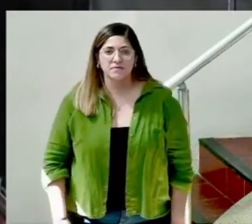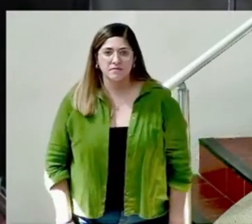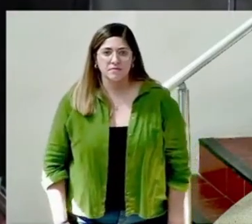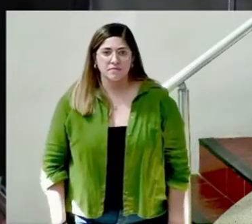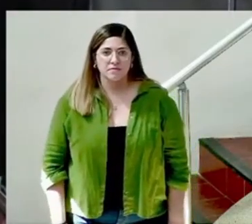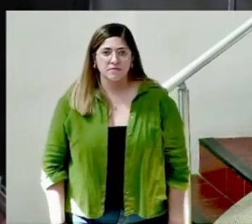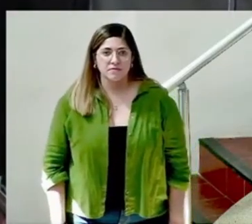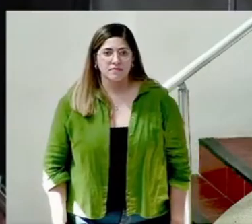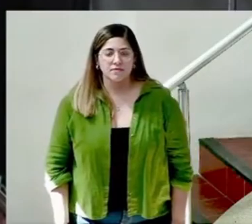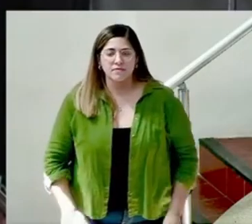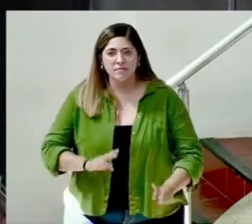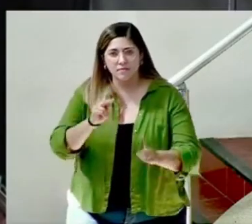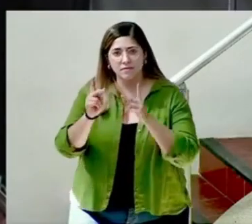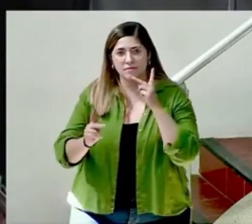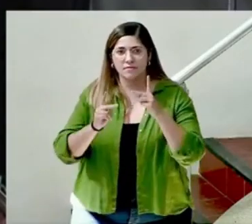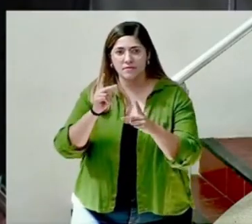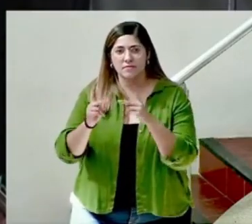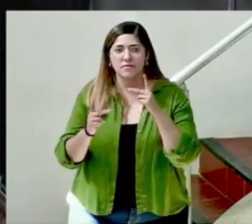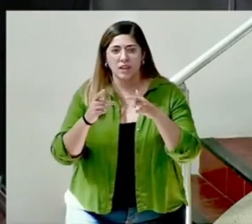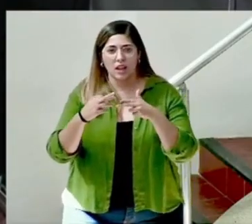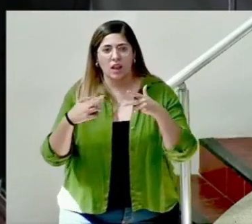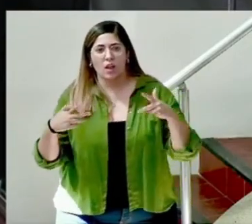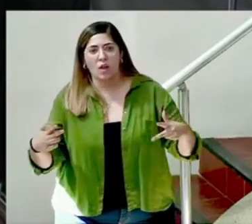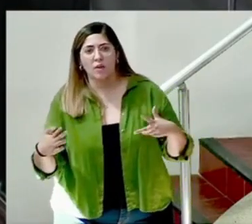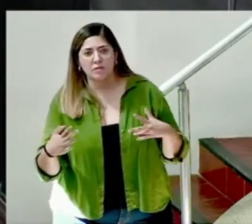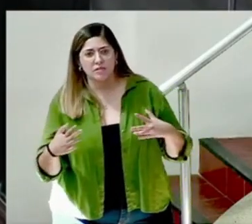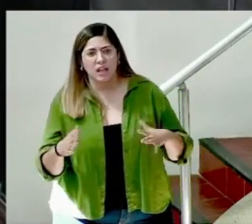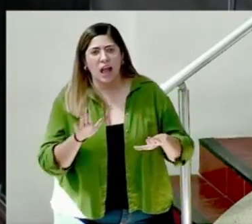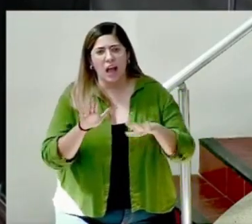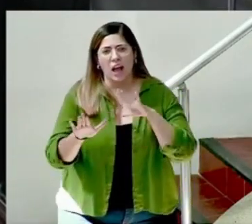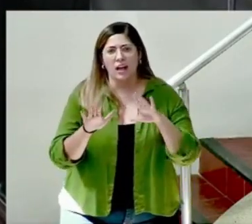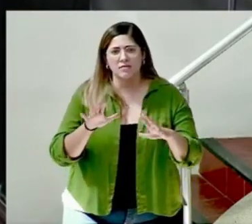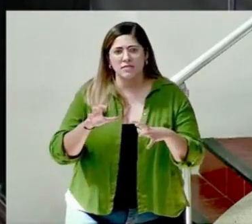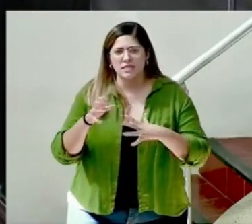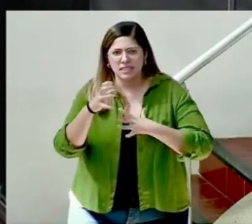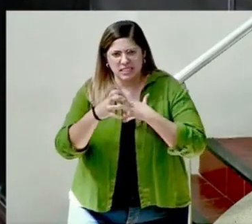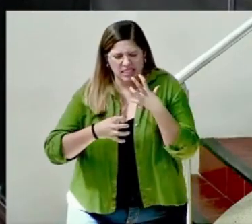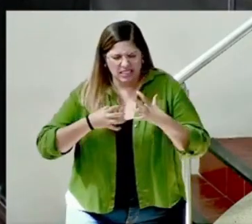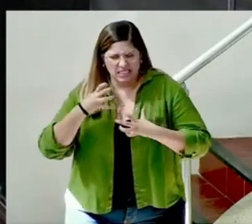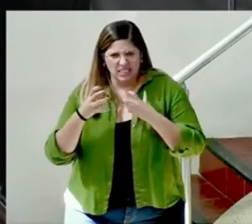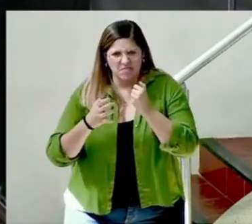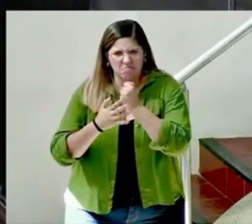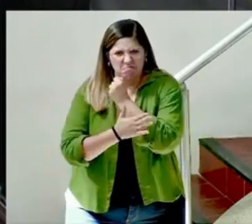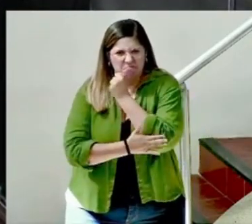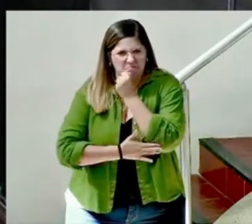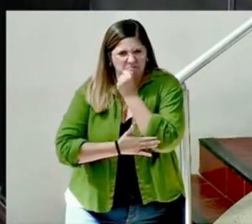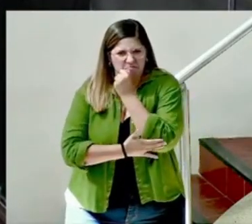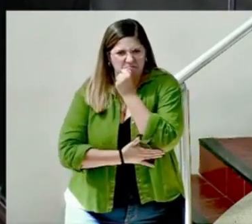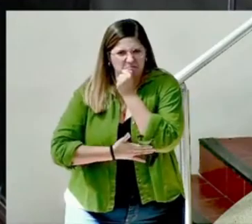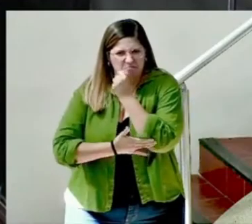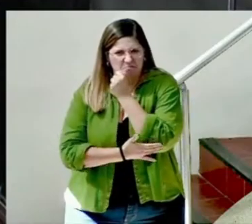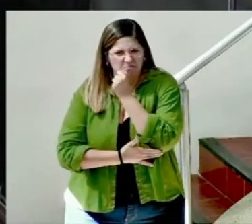nociva e reprovável da ambição e da inveja humana.